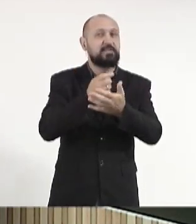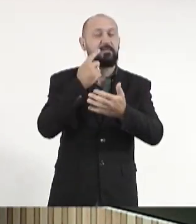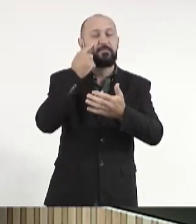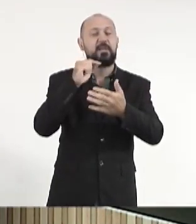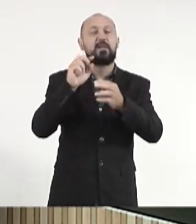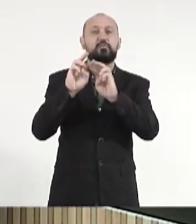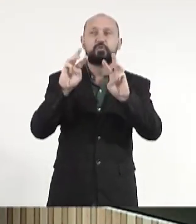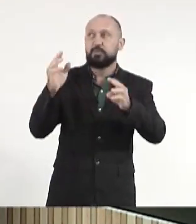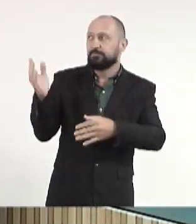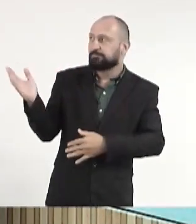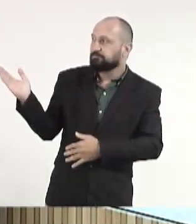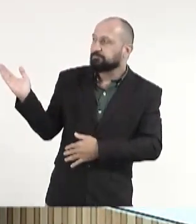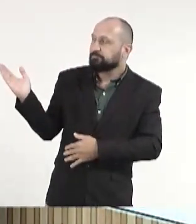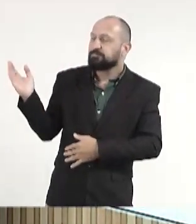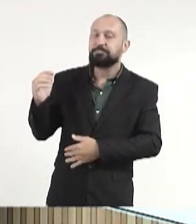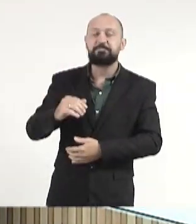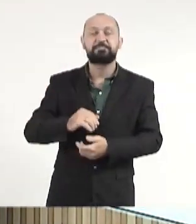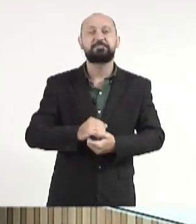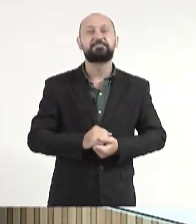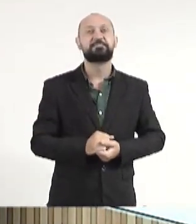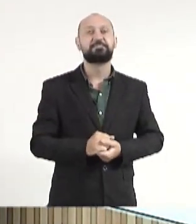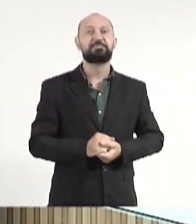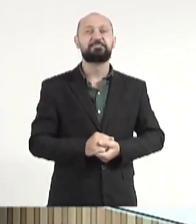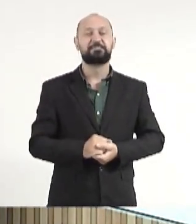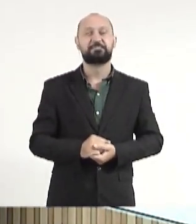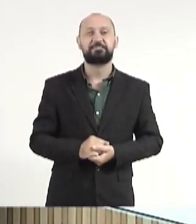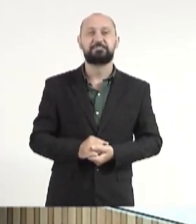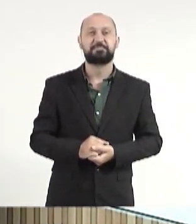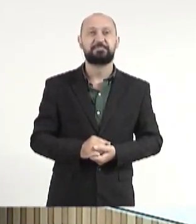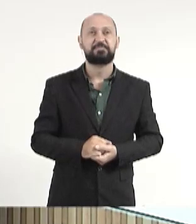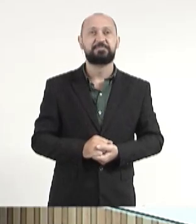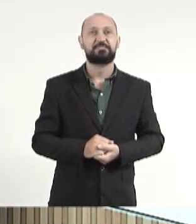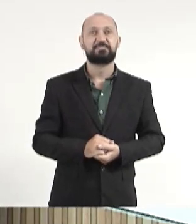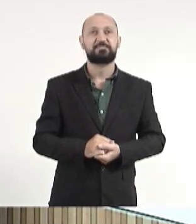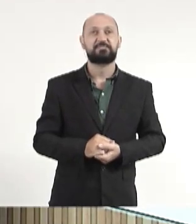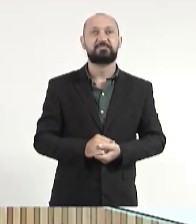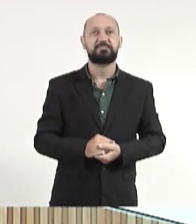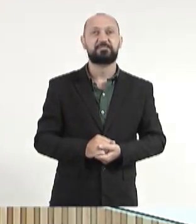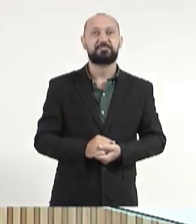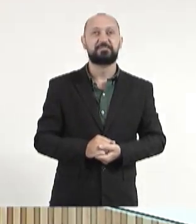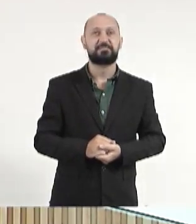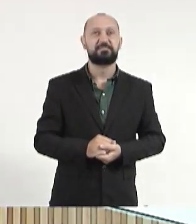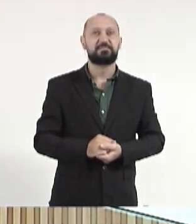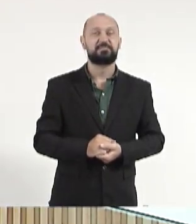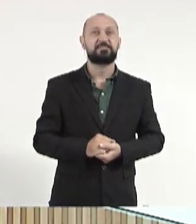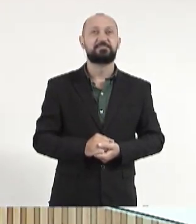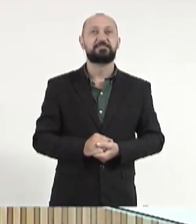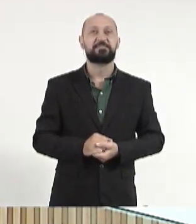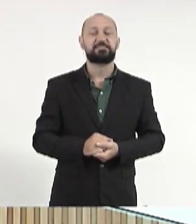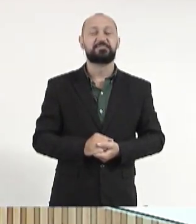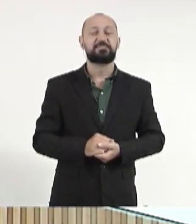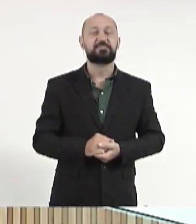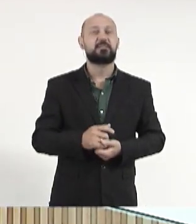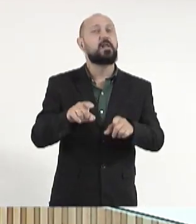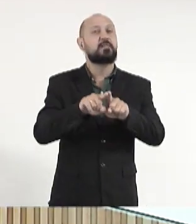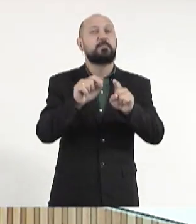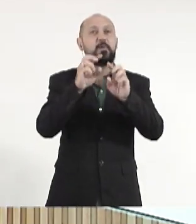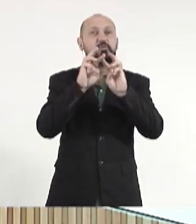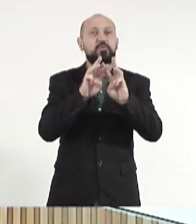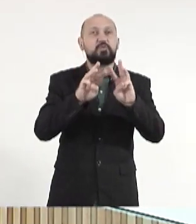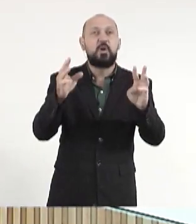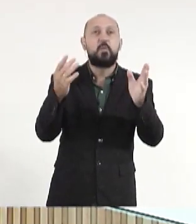é curto e que ele deve propor nas próximas semanas a realização de uma audiência pública aqui na Assembleia Legislativa para tratar